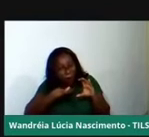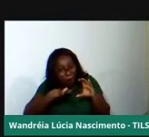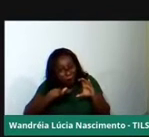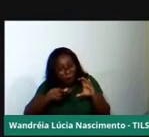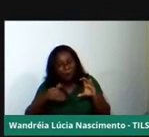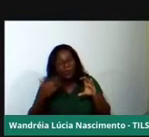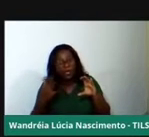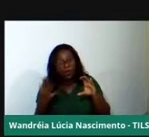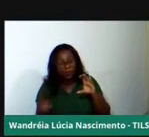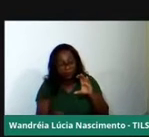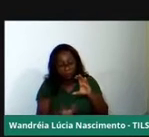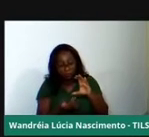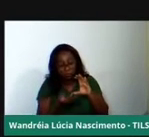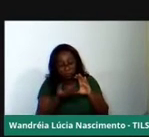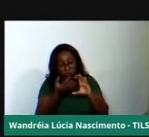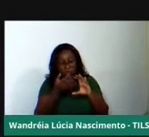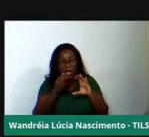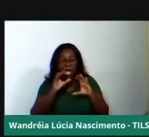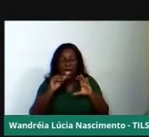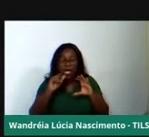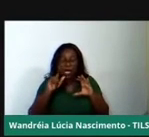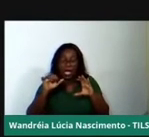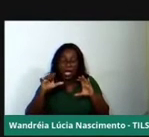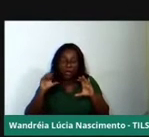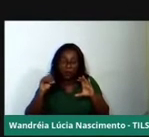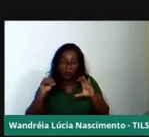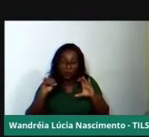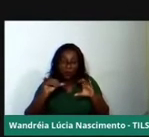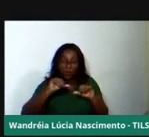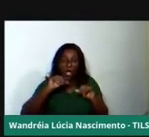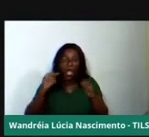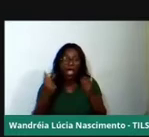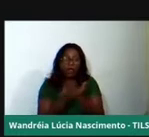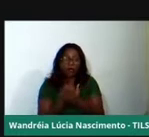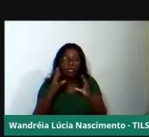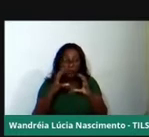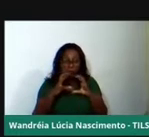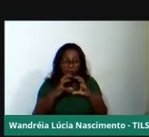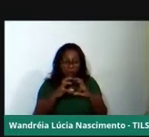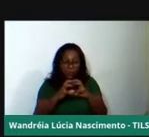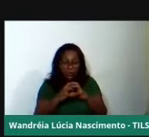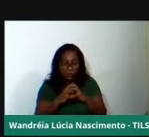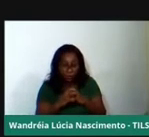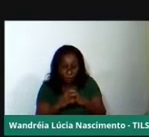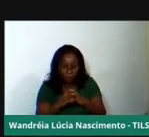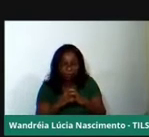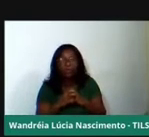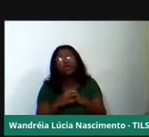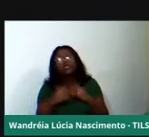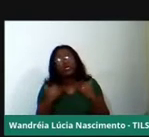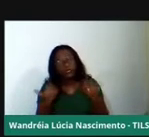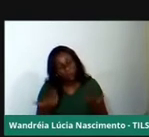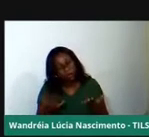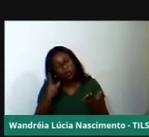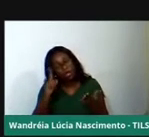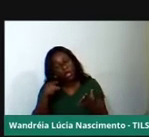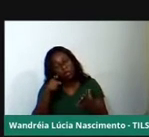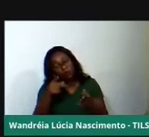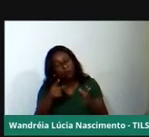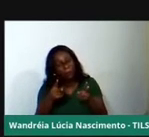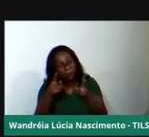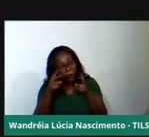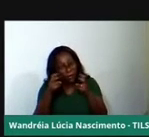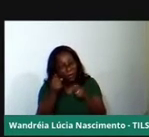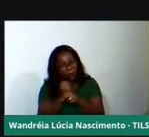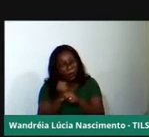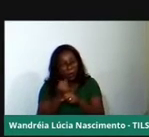o aumento de cálcio leva à contração muscular. Então, foi essa justamente a diferença que eles observaram nos seus experimentos na década de